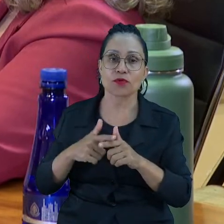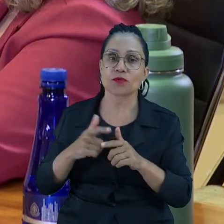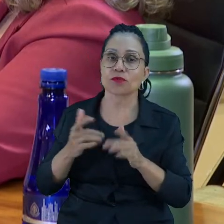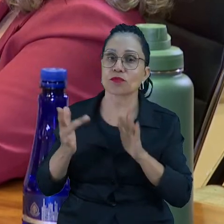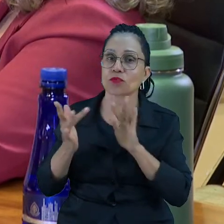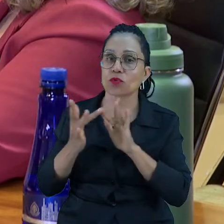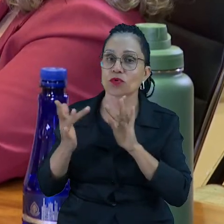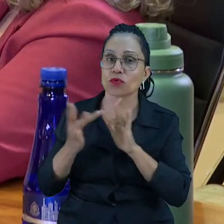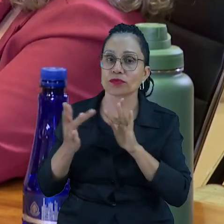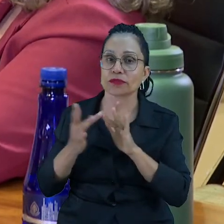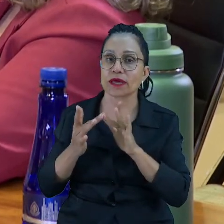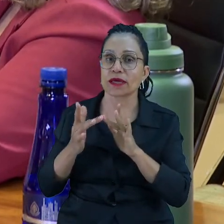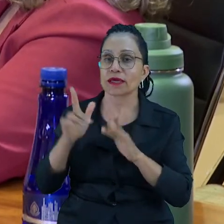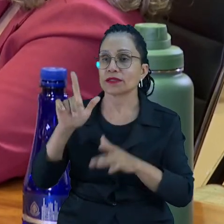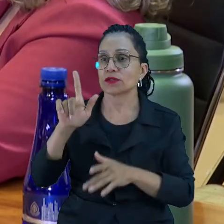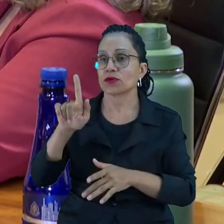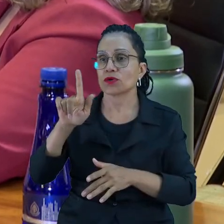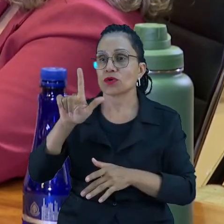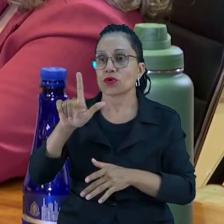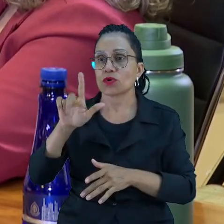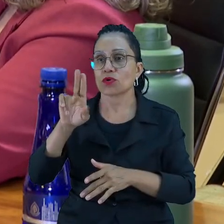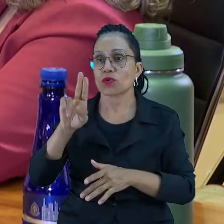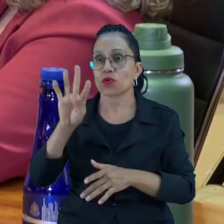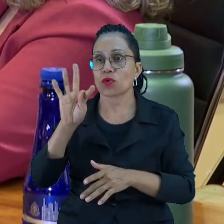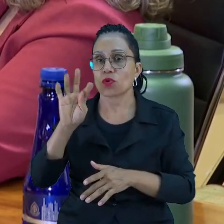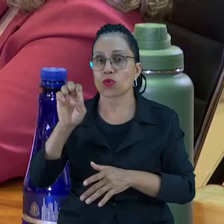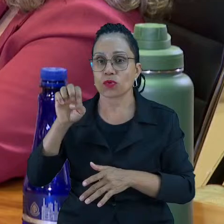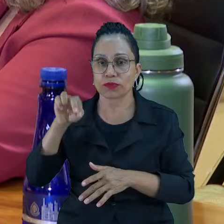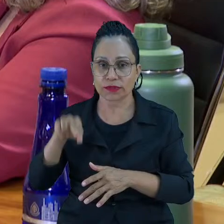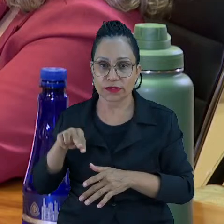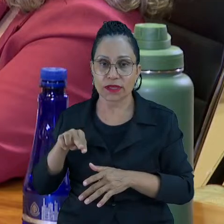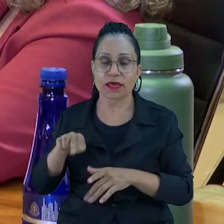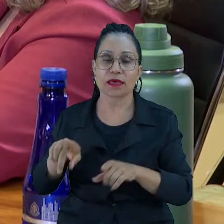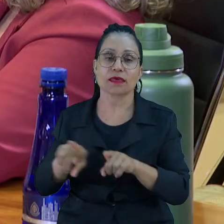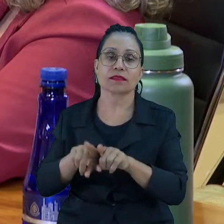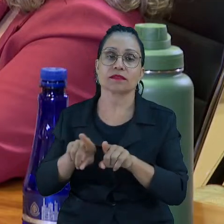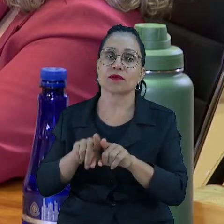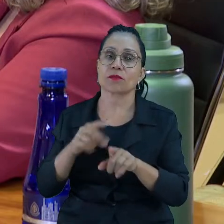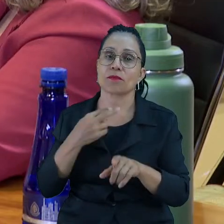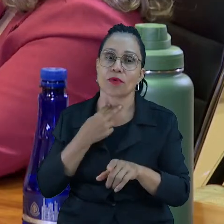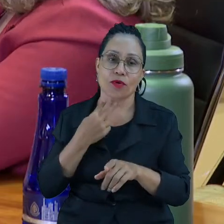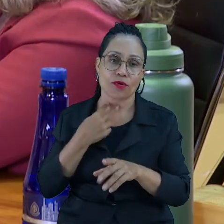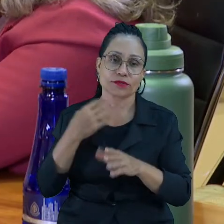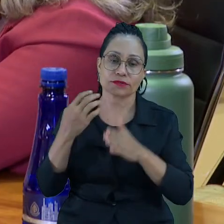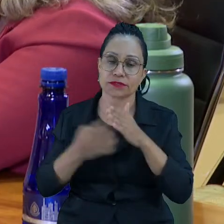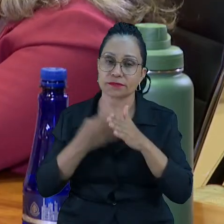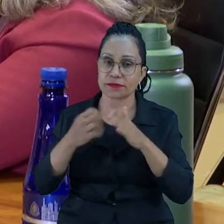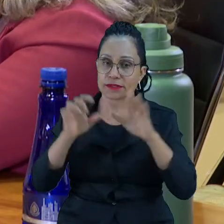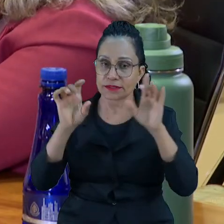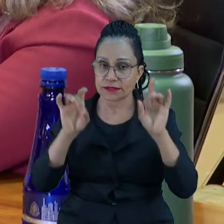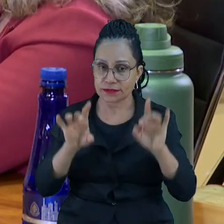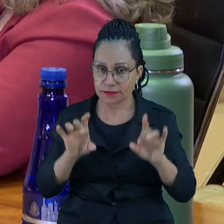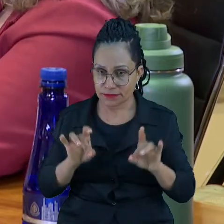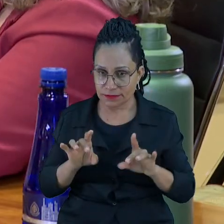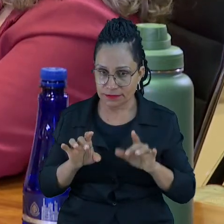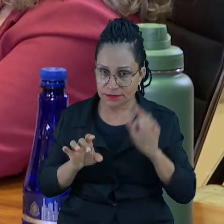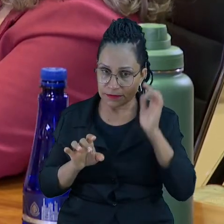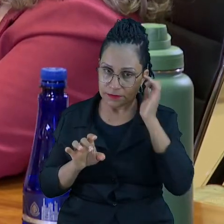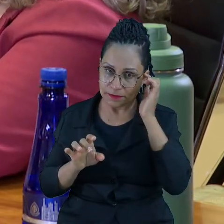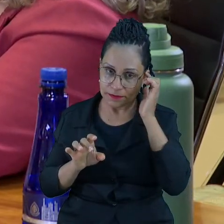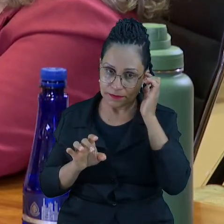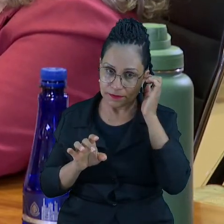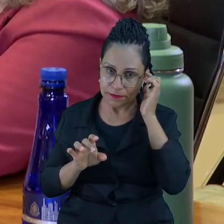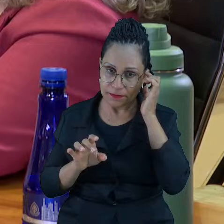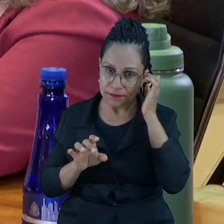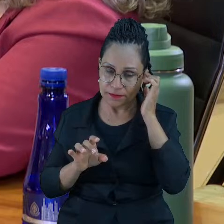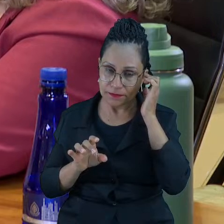com glúten, enfim, né? Tem, obviamente, empresas que são especializadas nisso, mas